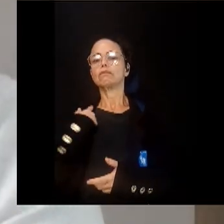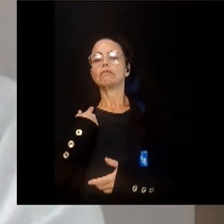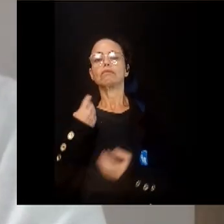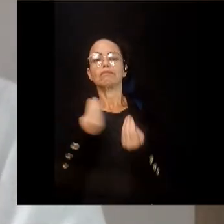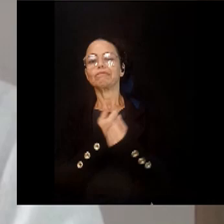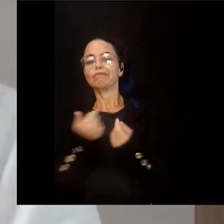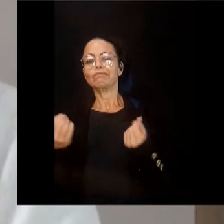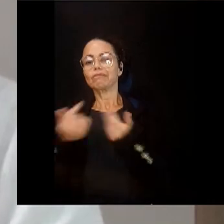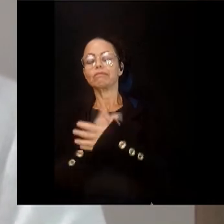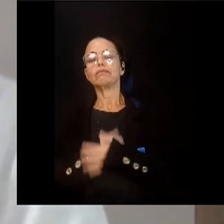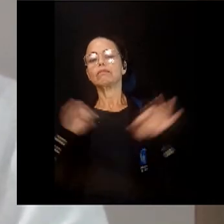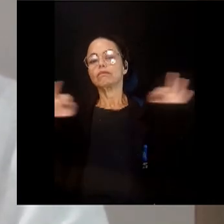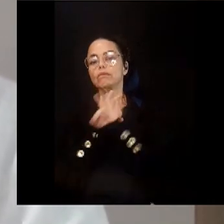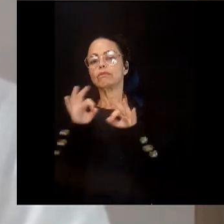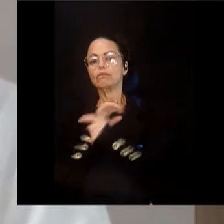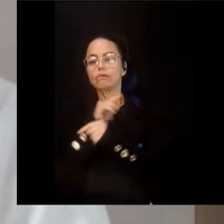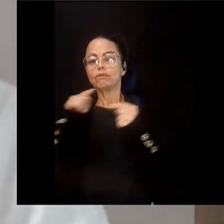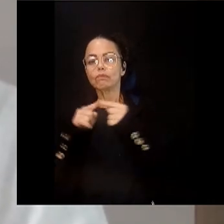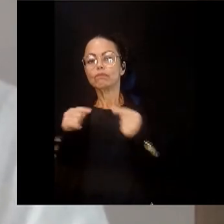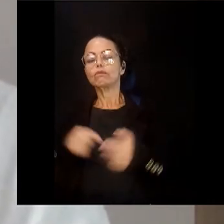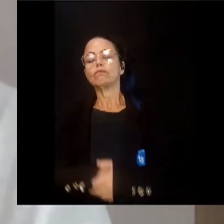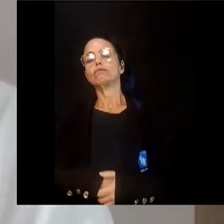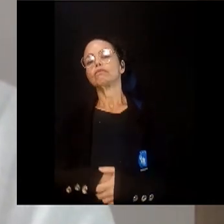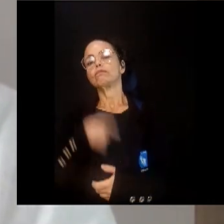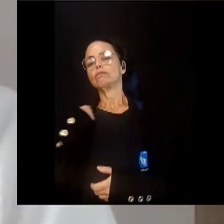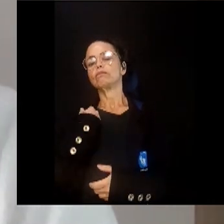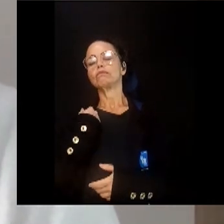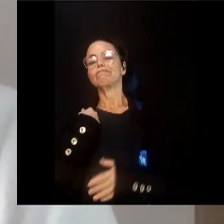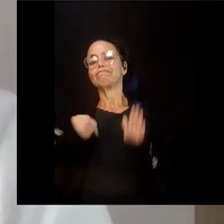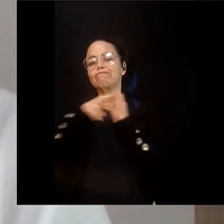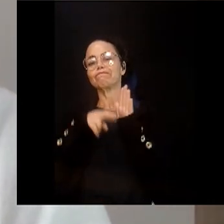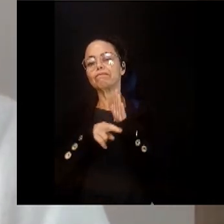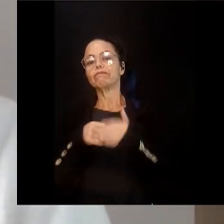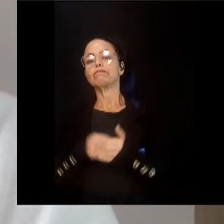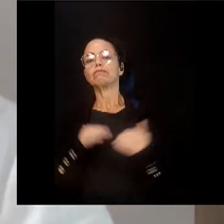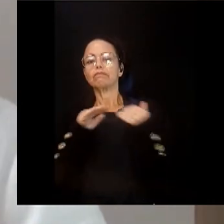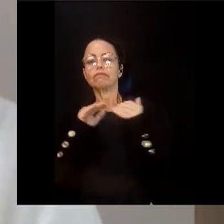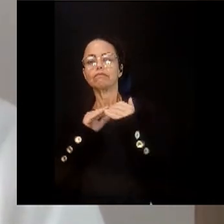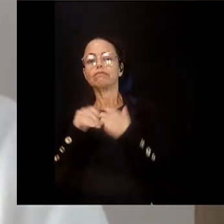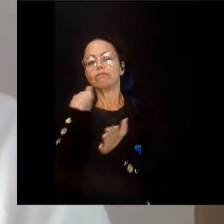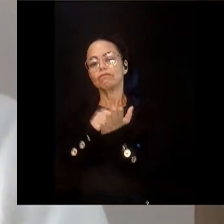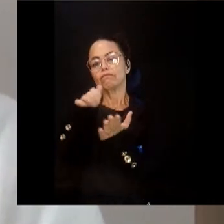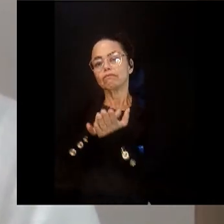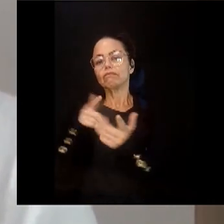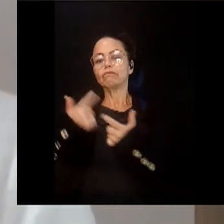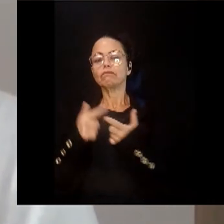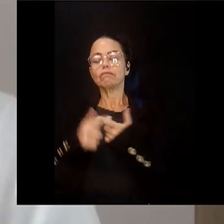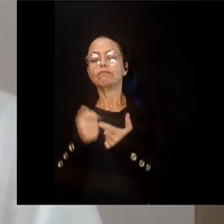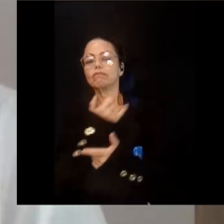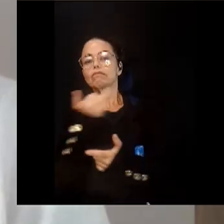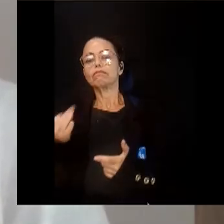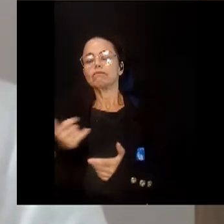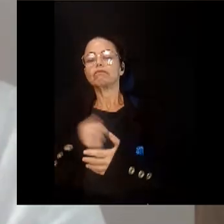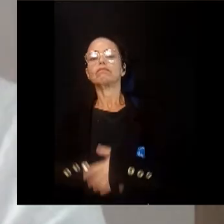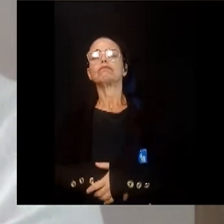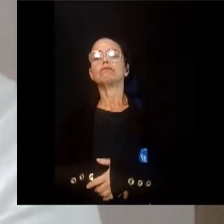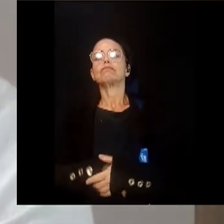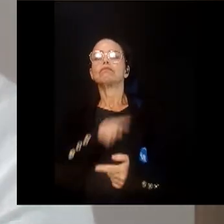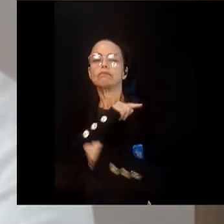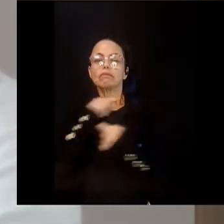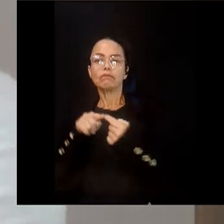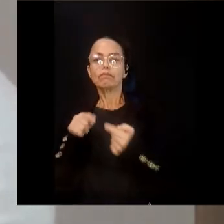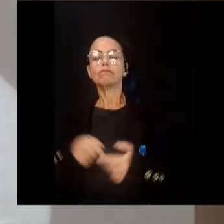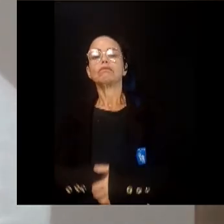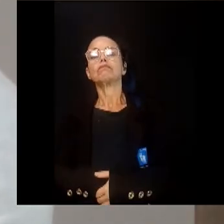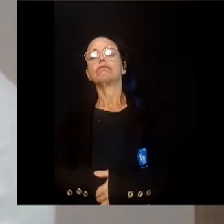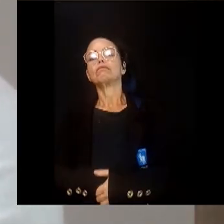maneira objetiva uma metodologia acerca da multa, né? Então, quais são os critérios objetivos que permitem com